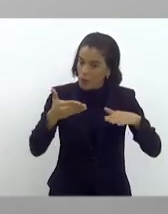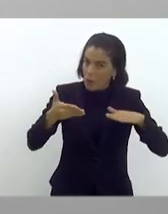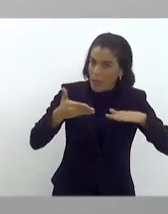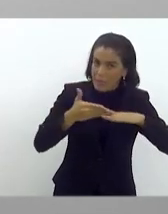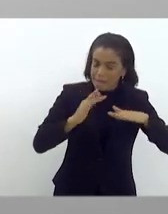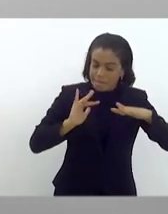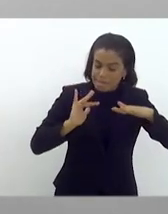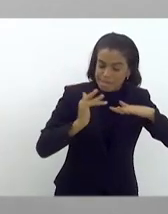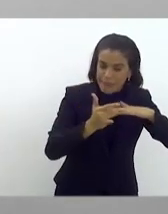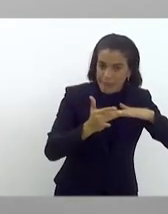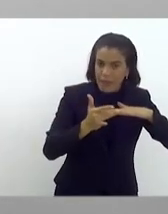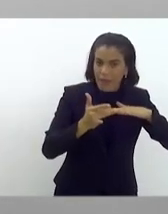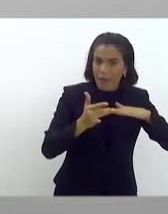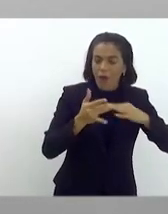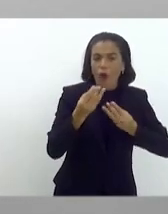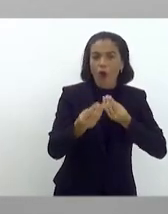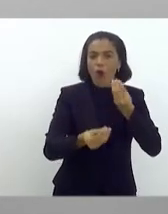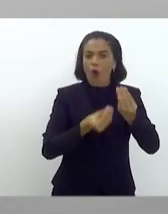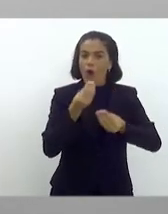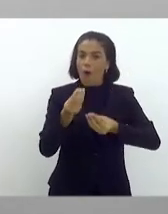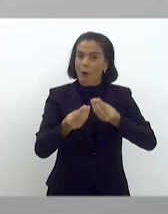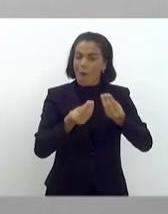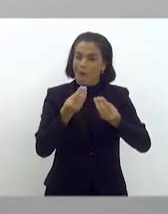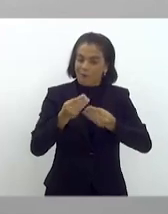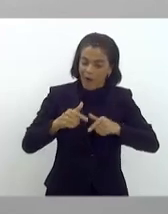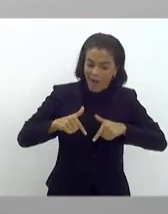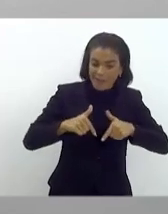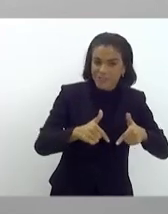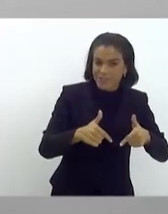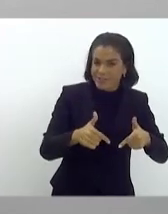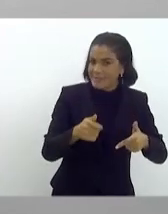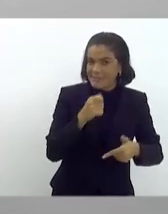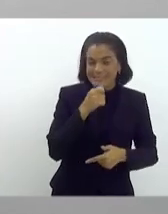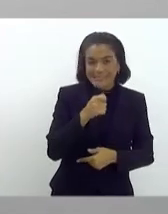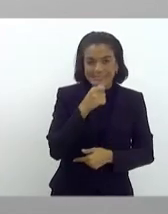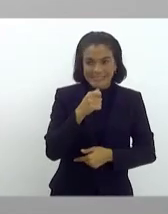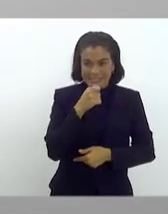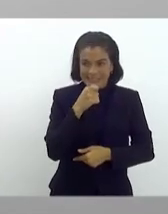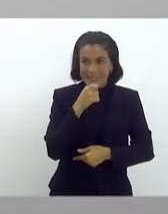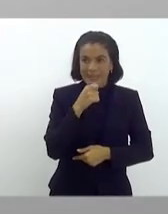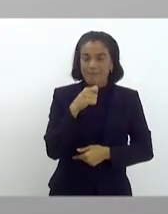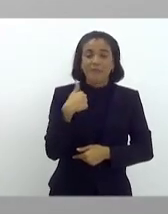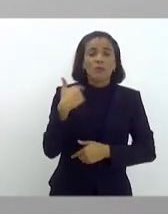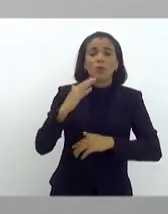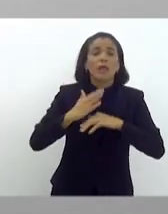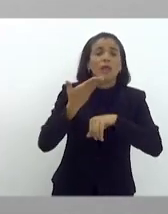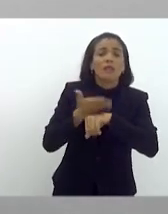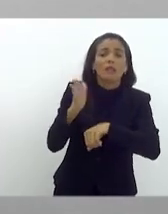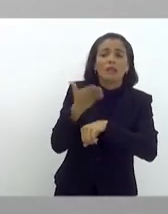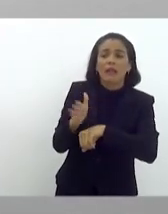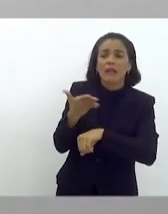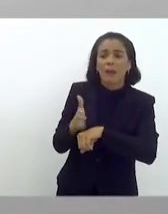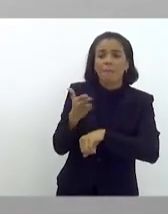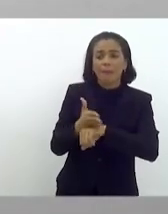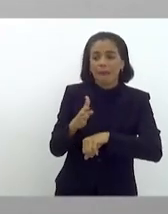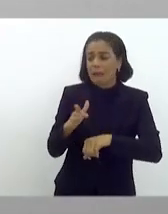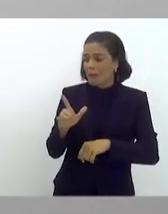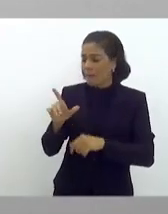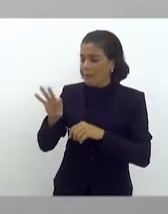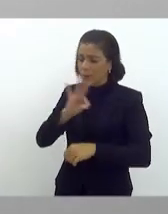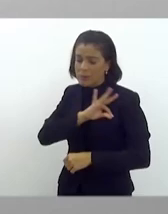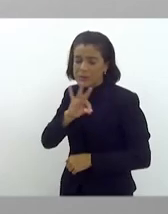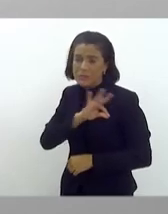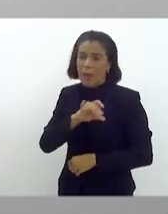que muitas coisas vão vir se a gente não tá preparado a gente não vai ter como reagir e a gente não tem treinamento específico para os policiais